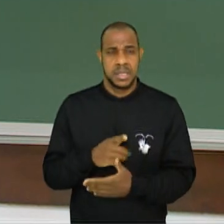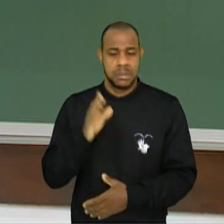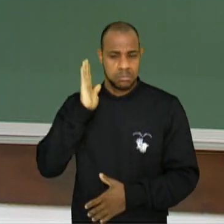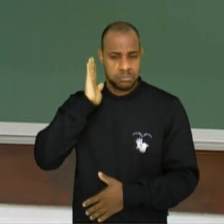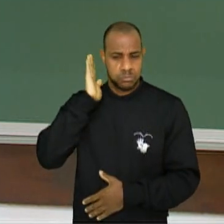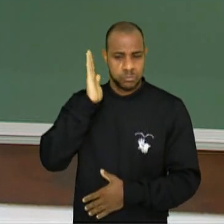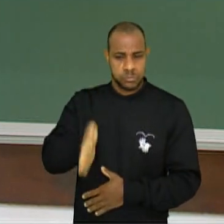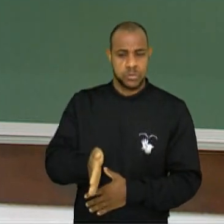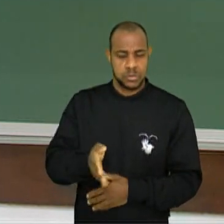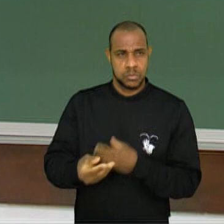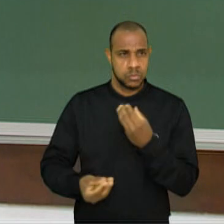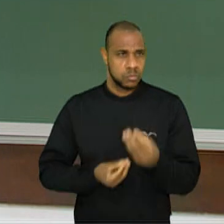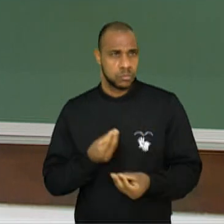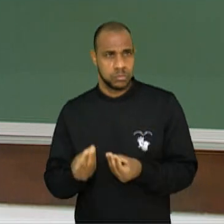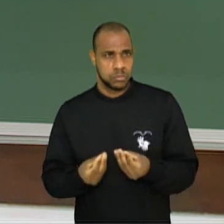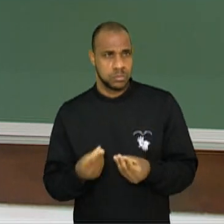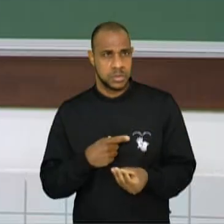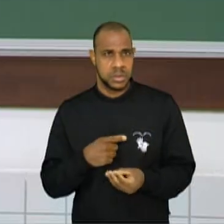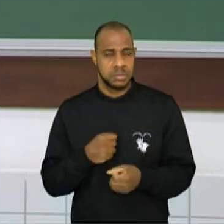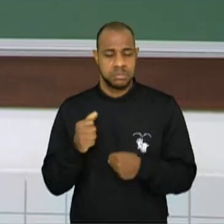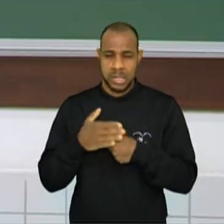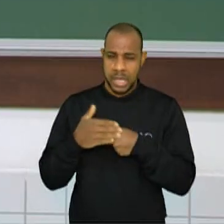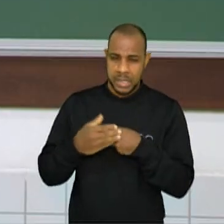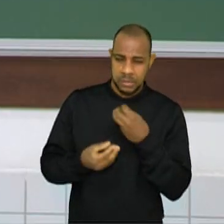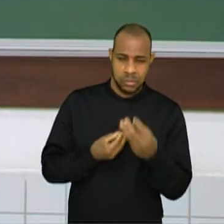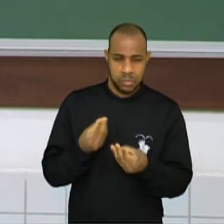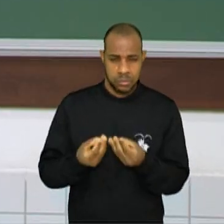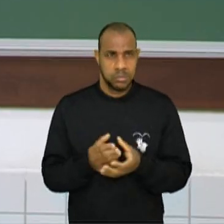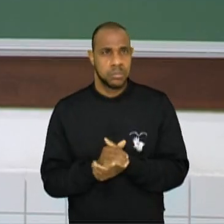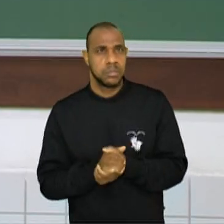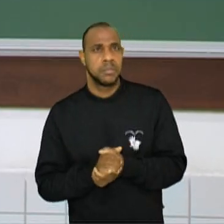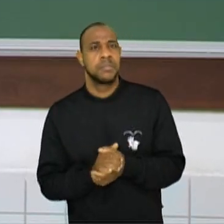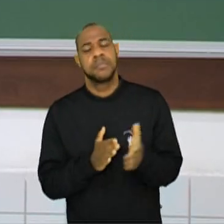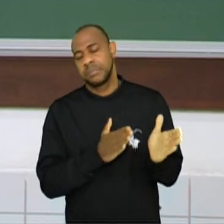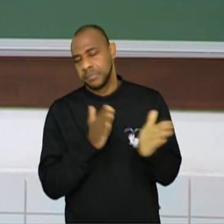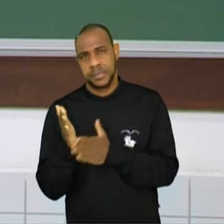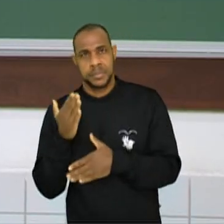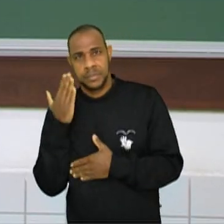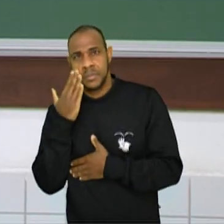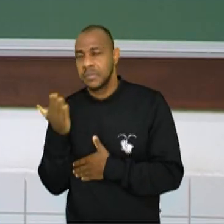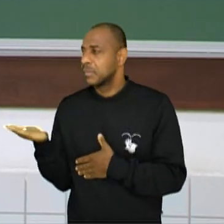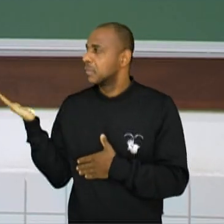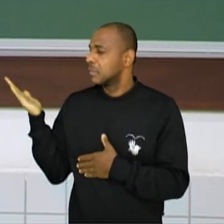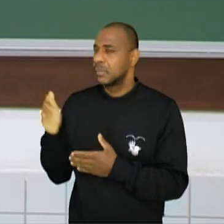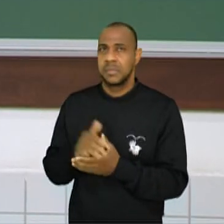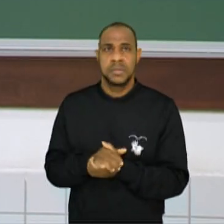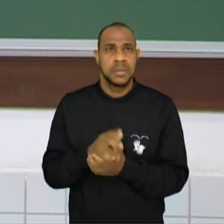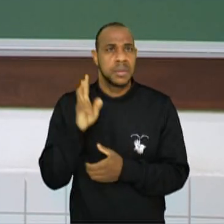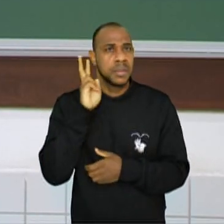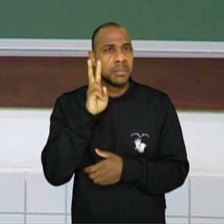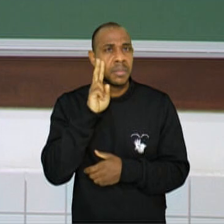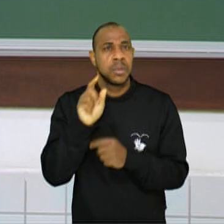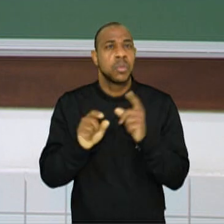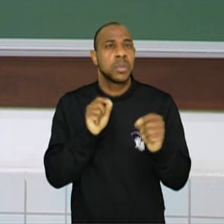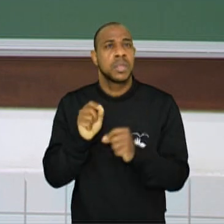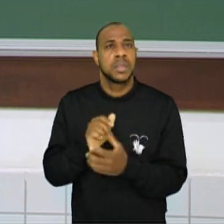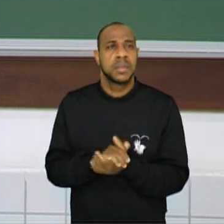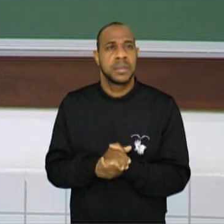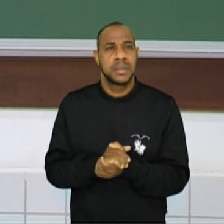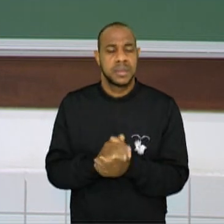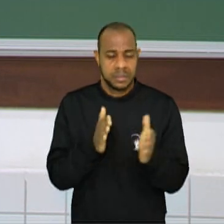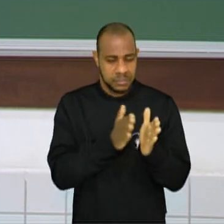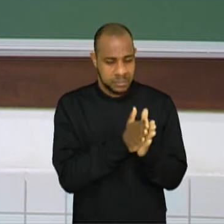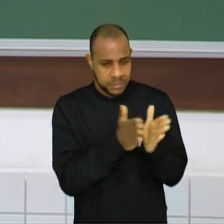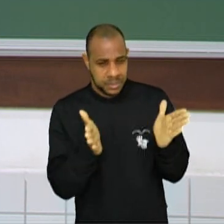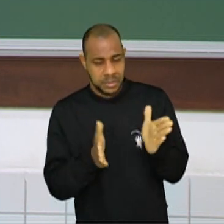as massas, né? Eles têm carisma, não é competência técnica. Vamos adiante. Agora nós vamos lembrar o seguinte, ó, desse período